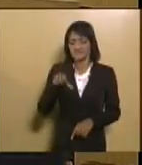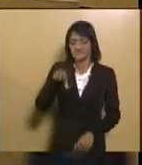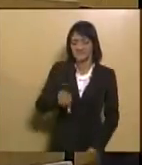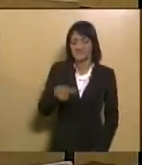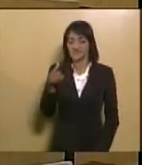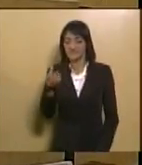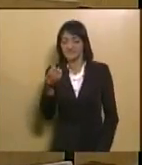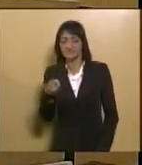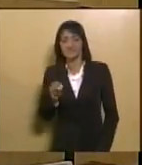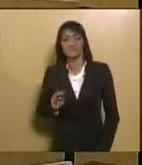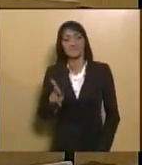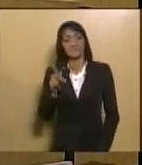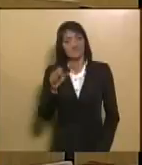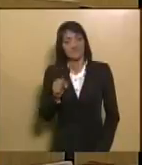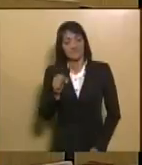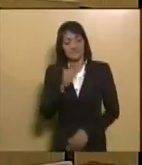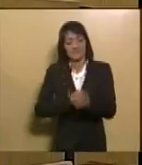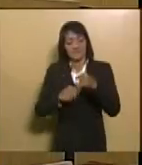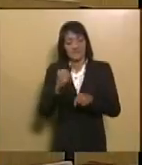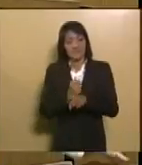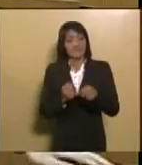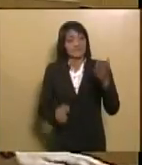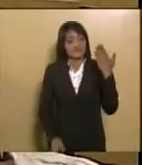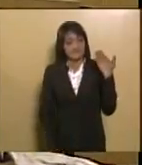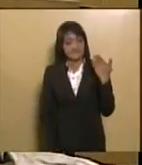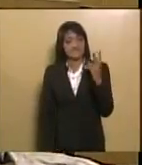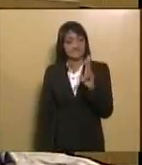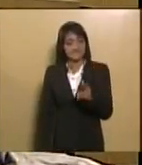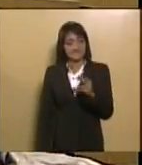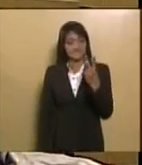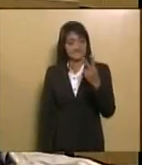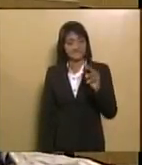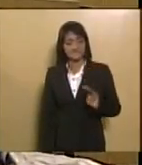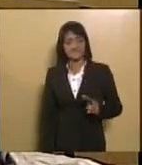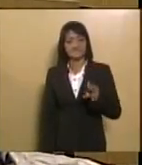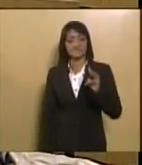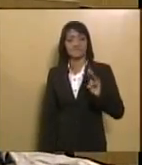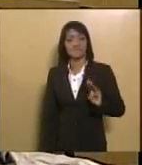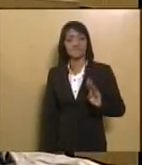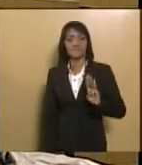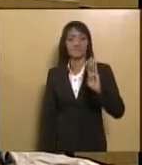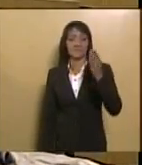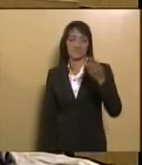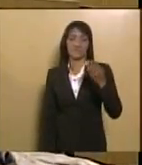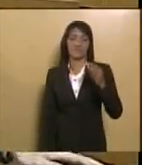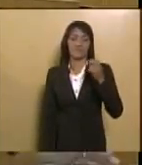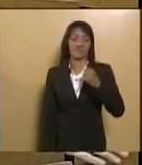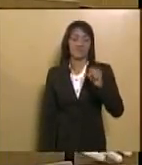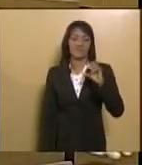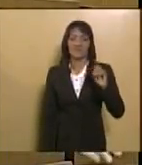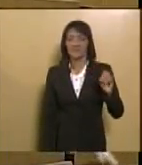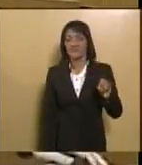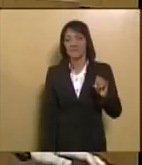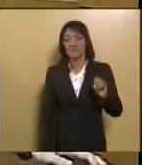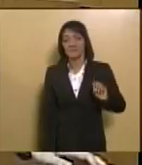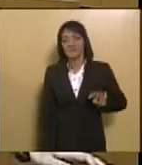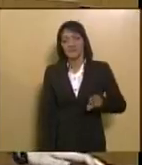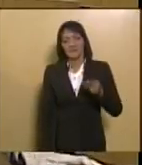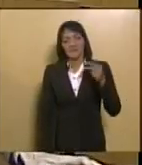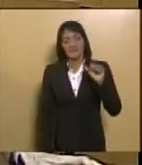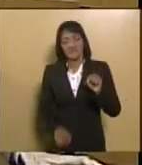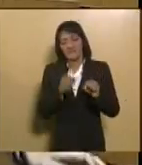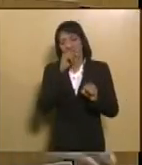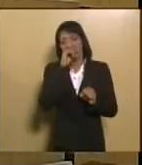milhões. No ano passado, no mesmo período, 2 bilhões e 800 milhões. Ou seja, só